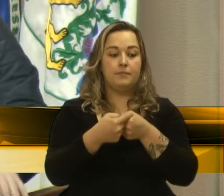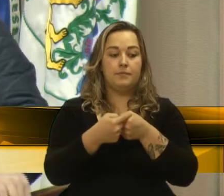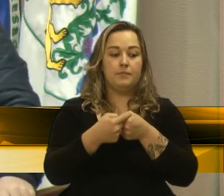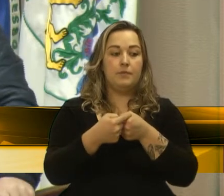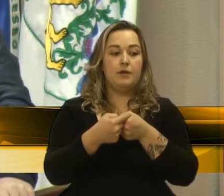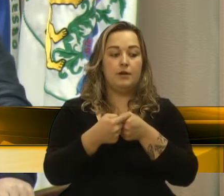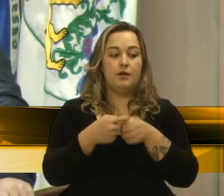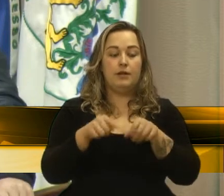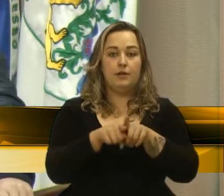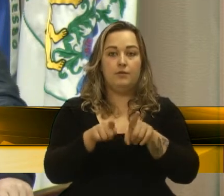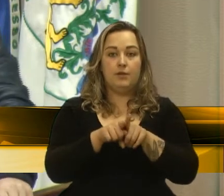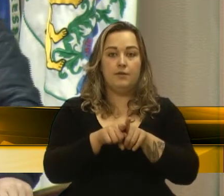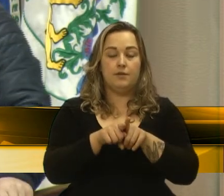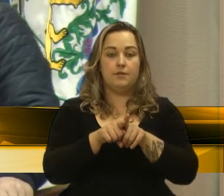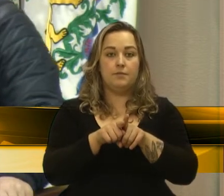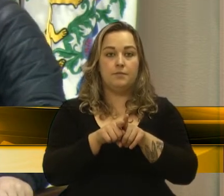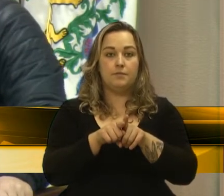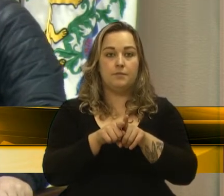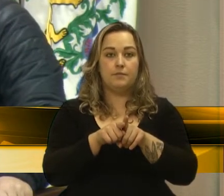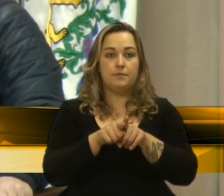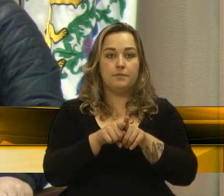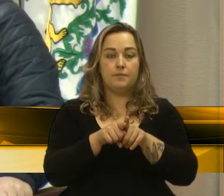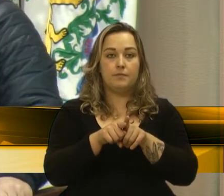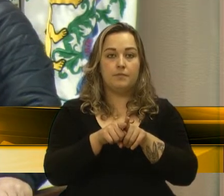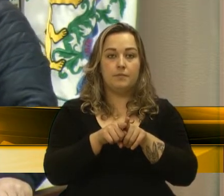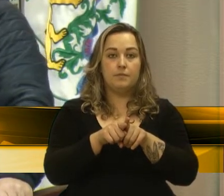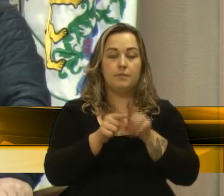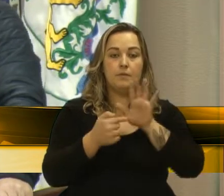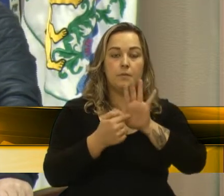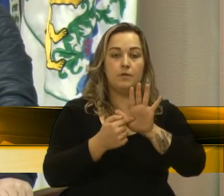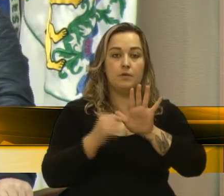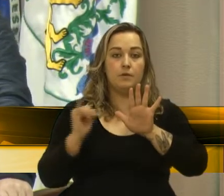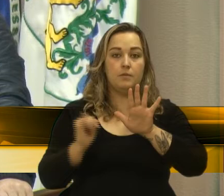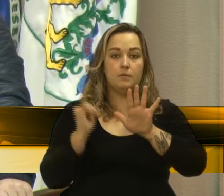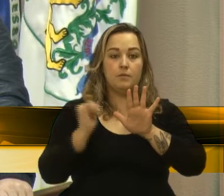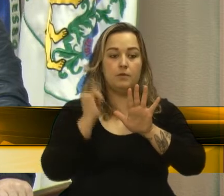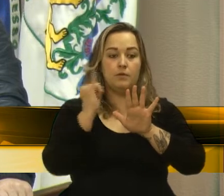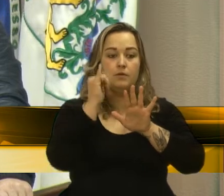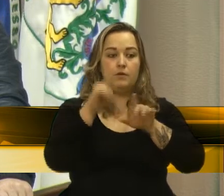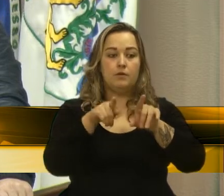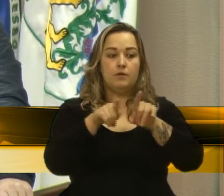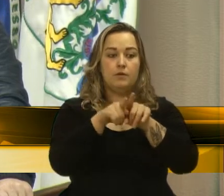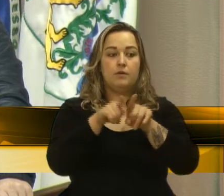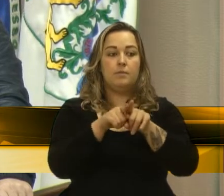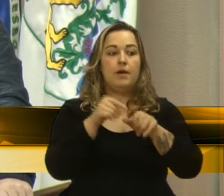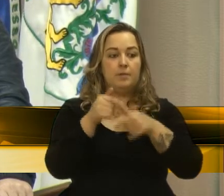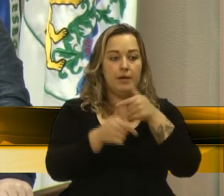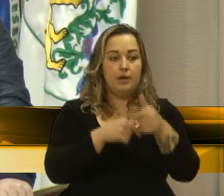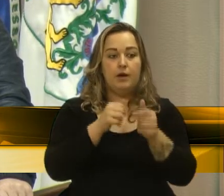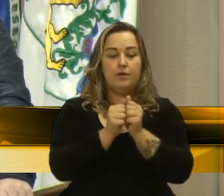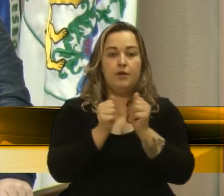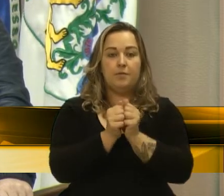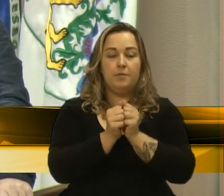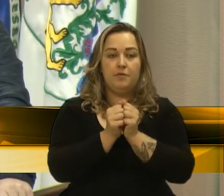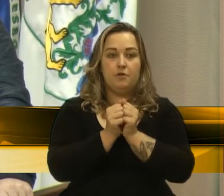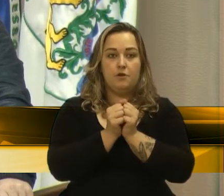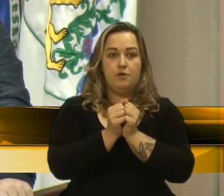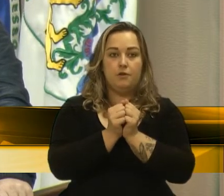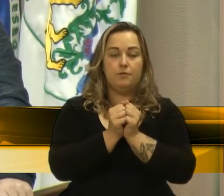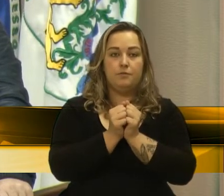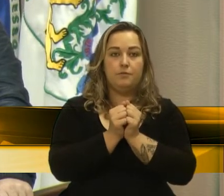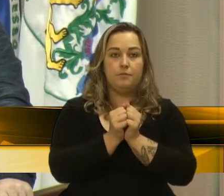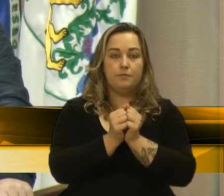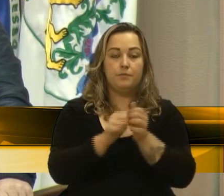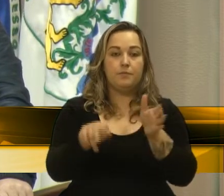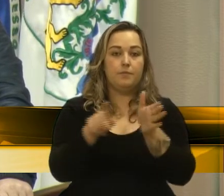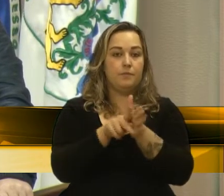E outra situação que ela referiu muito, a importância de ter uma política pública de diálogo com o empresariado e consultar